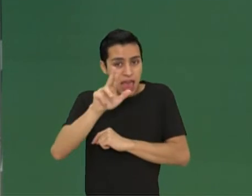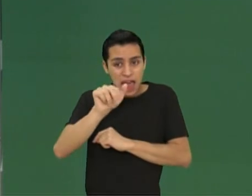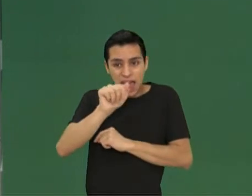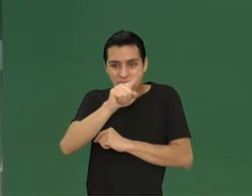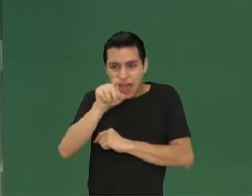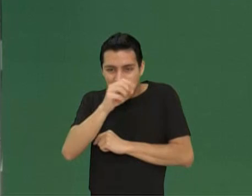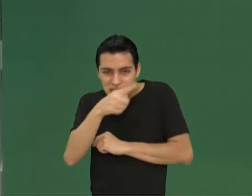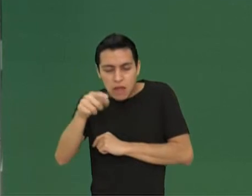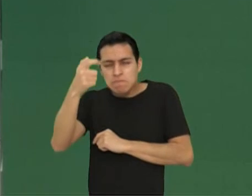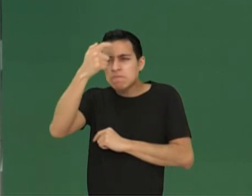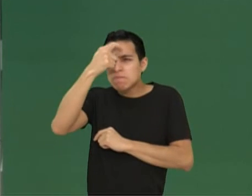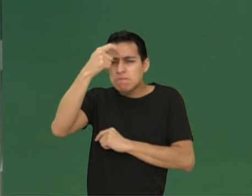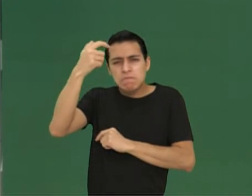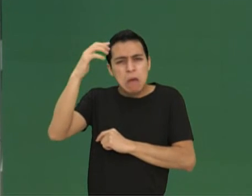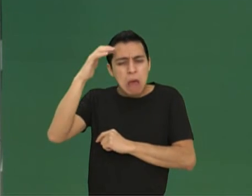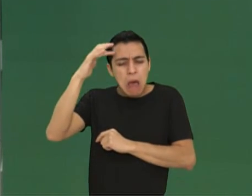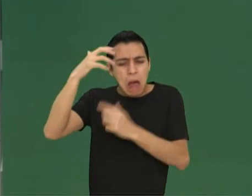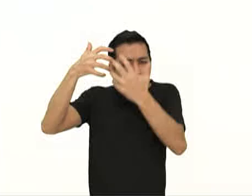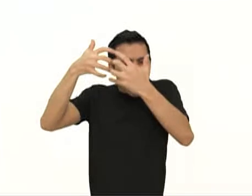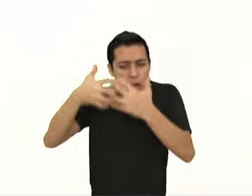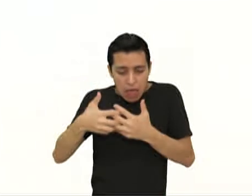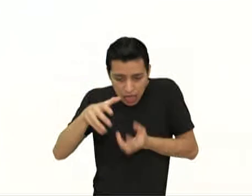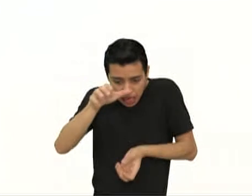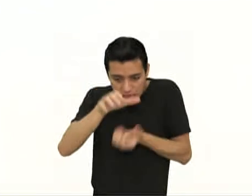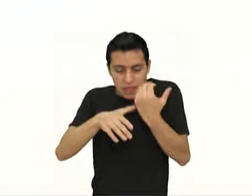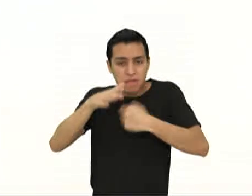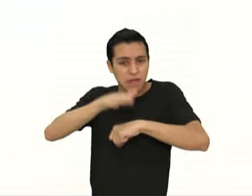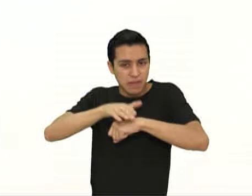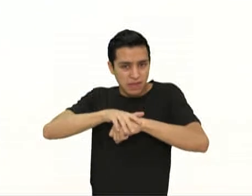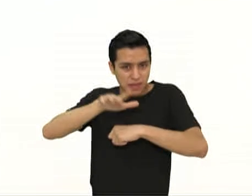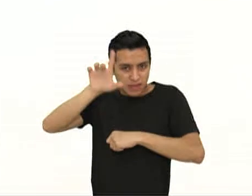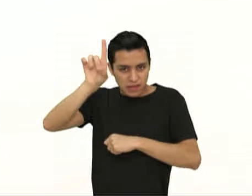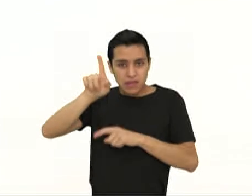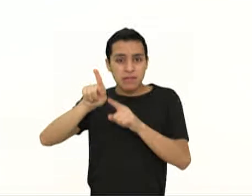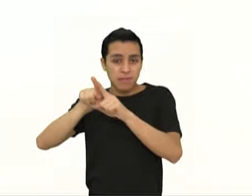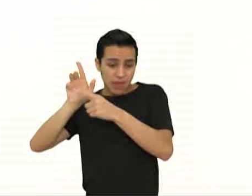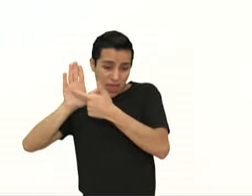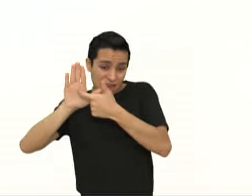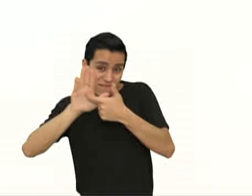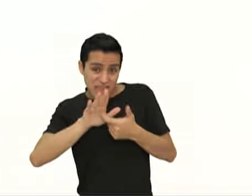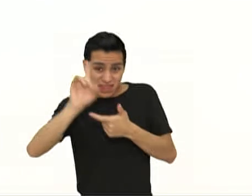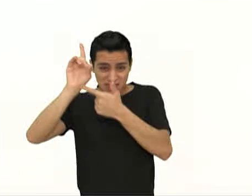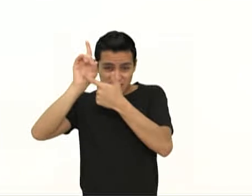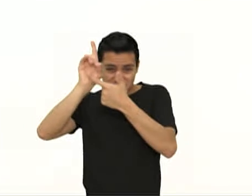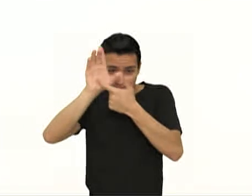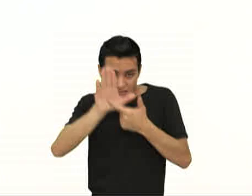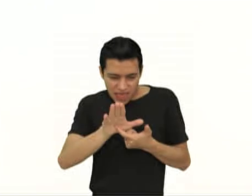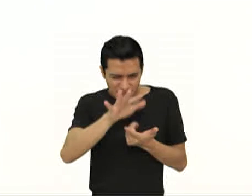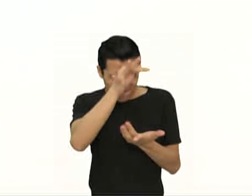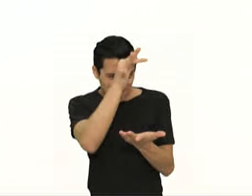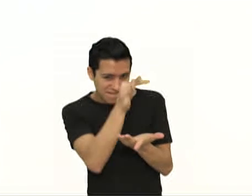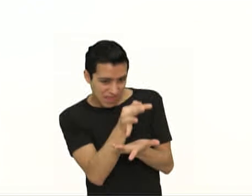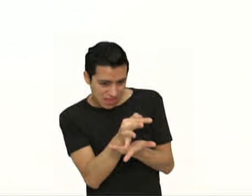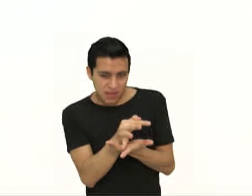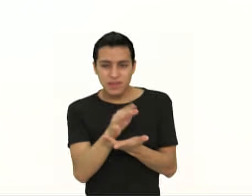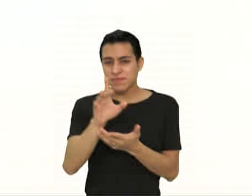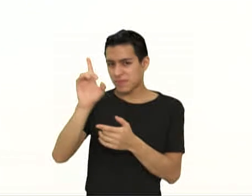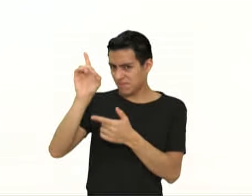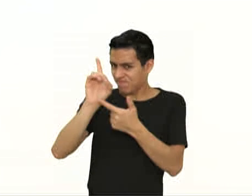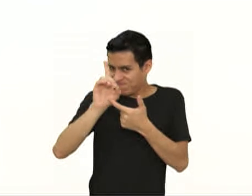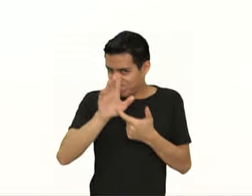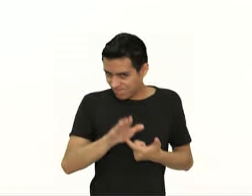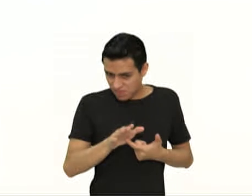razão criada por Deus e a revelação de Deus, ou seja, a fé, revelação de